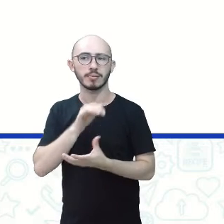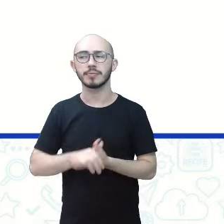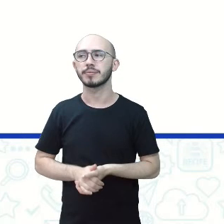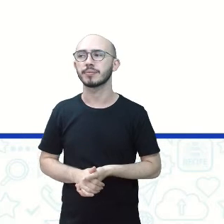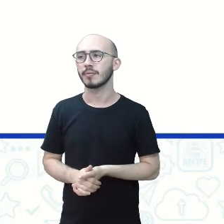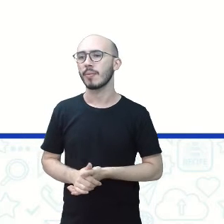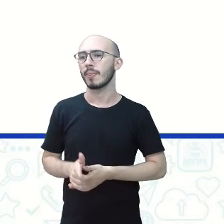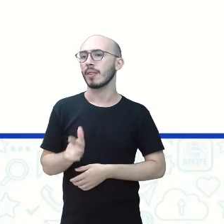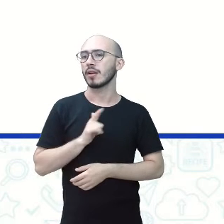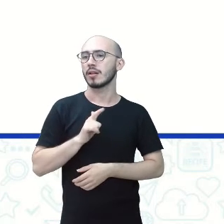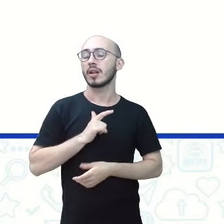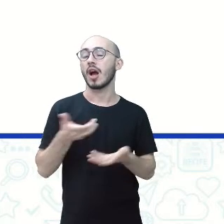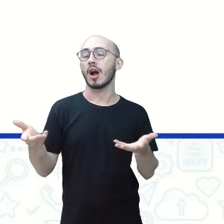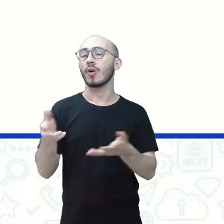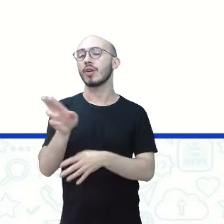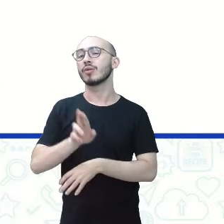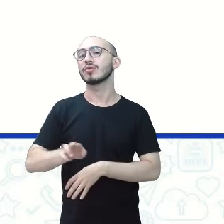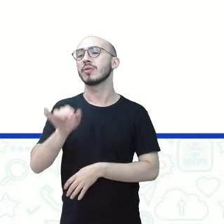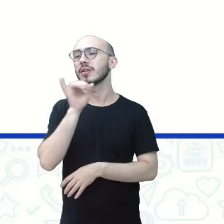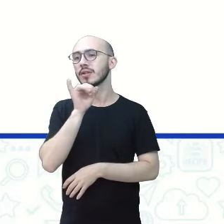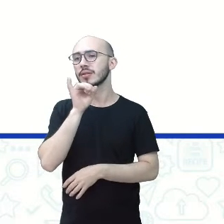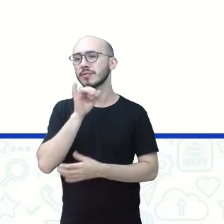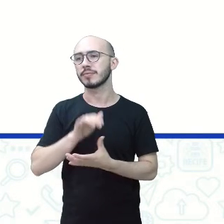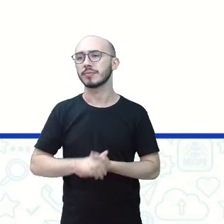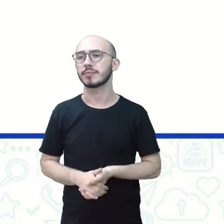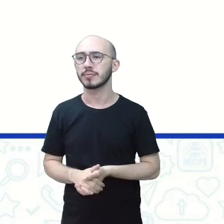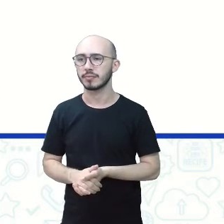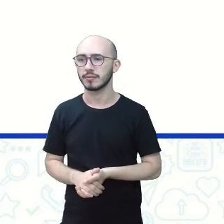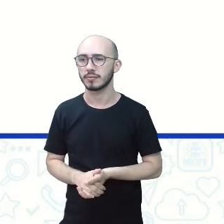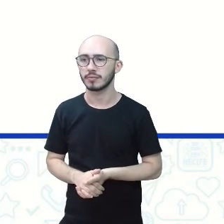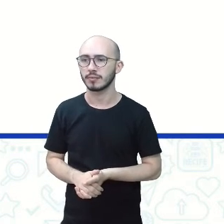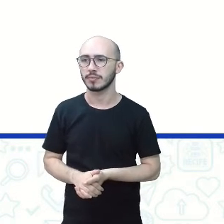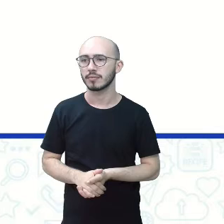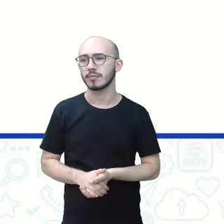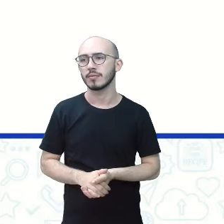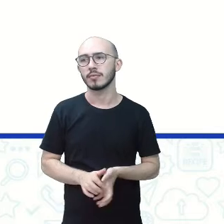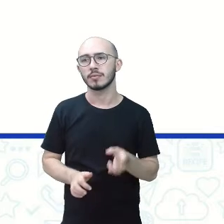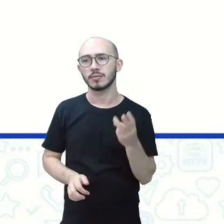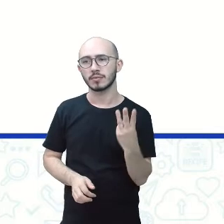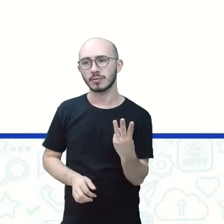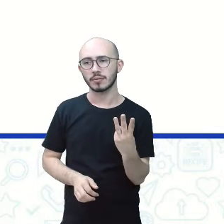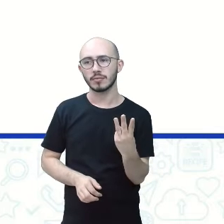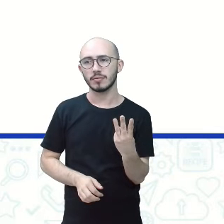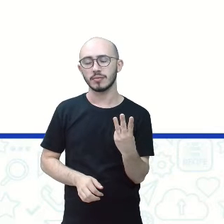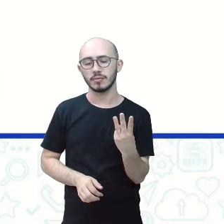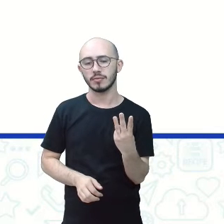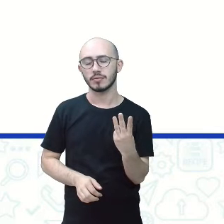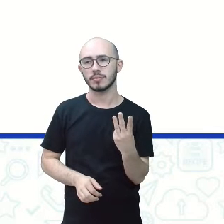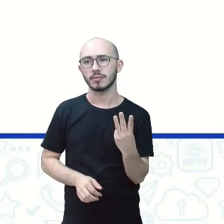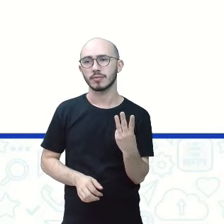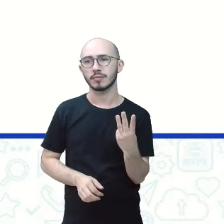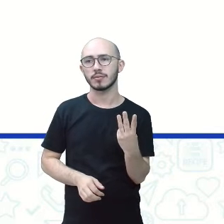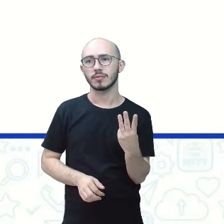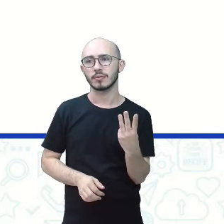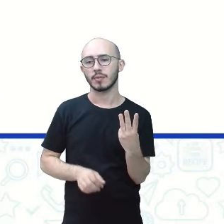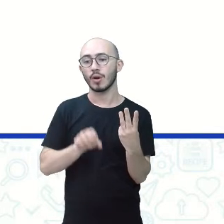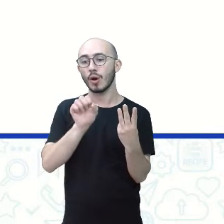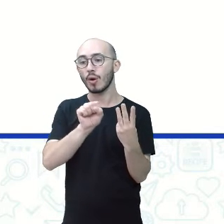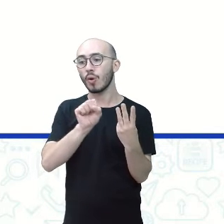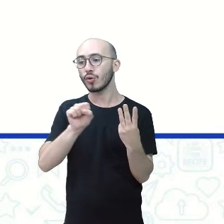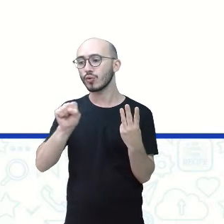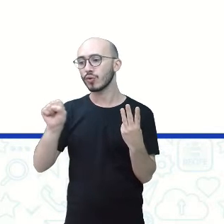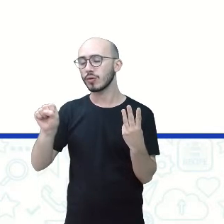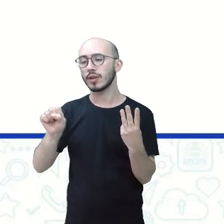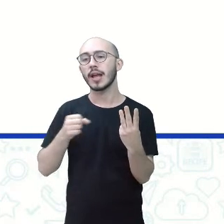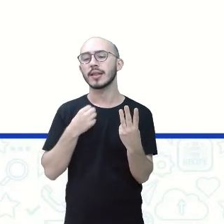embaixo, que a gente acabou de utilizar o exemplo, ó, vendo que o 3 se repete 8 vezes para chegar lá